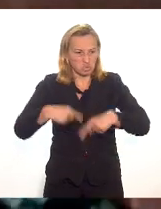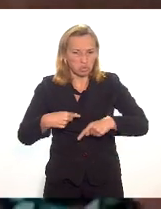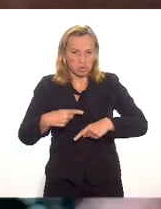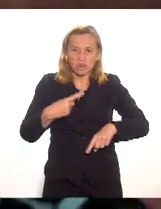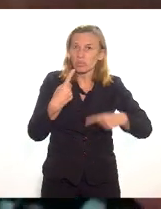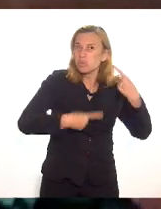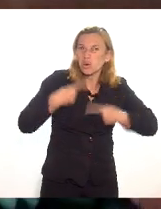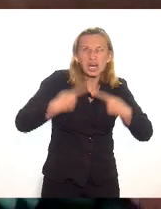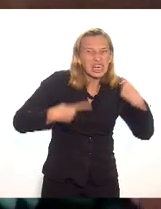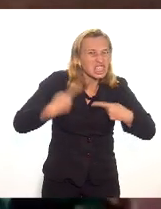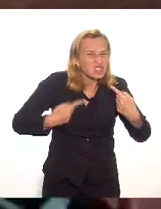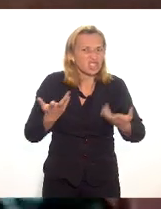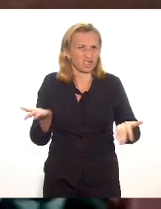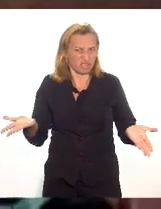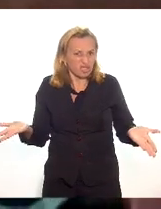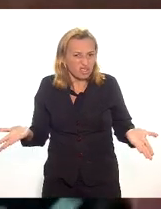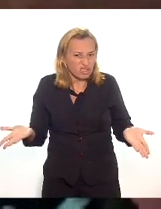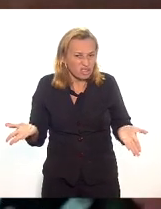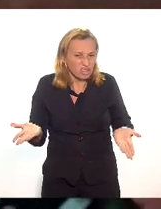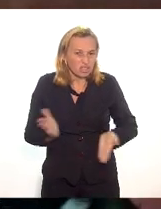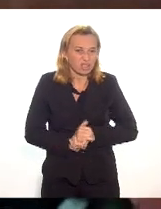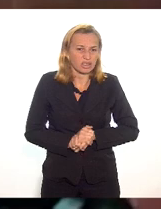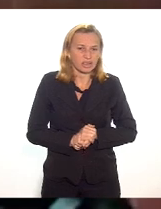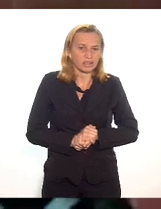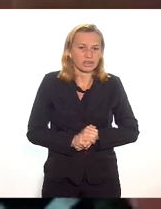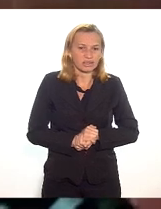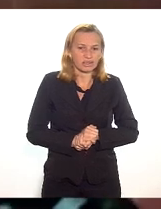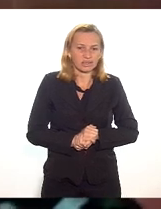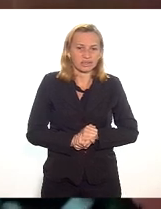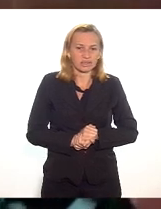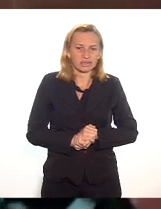por politizarem.